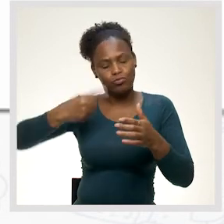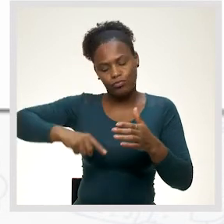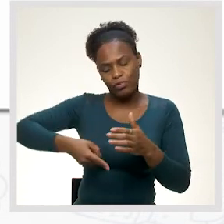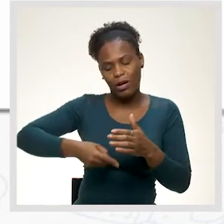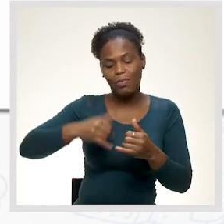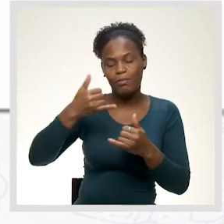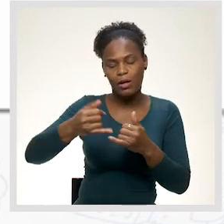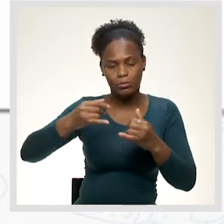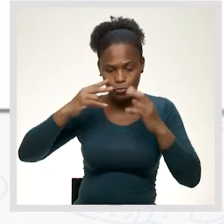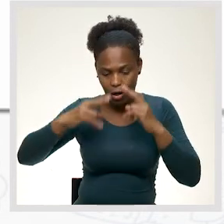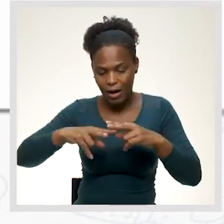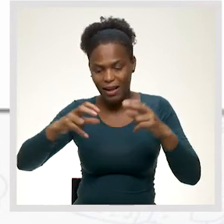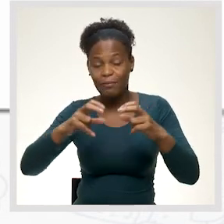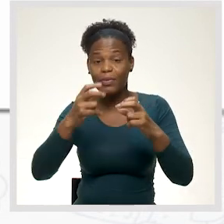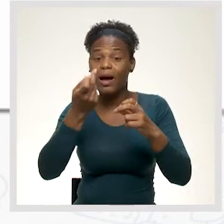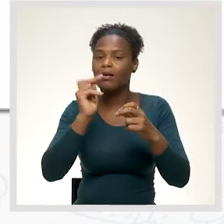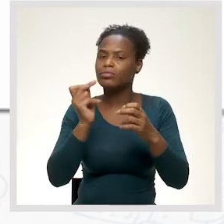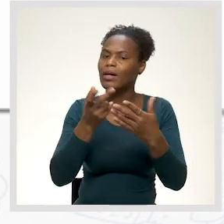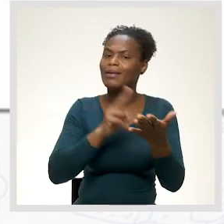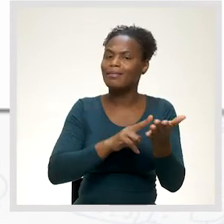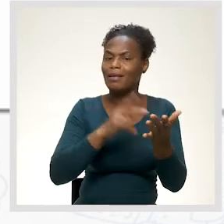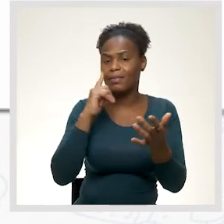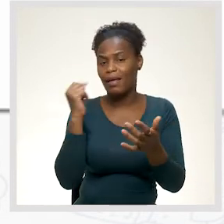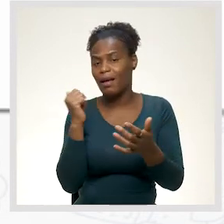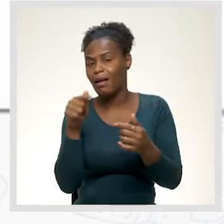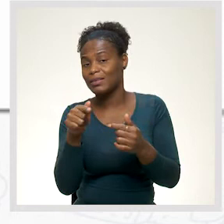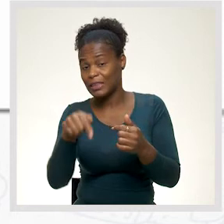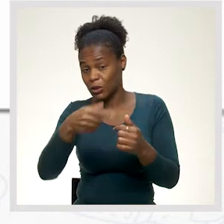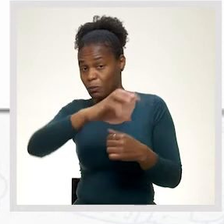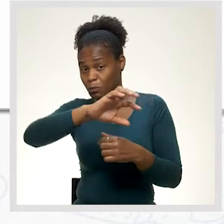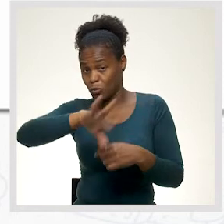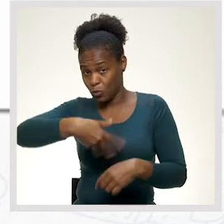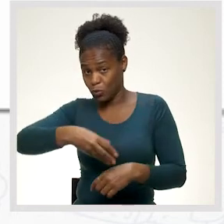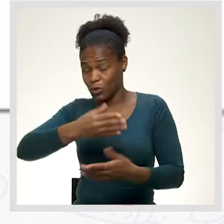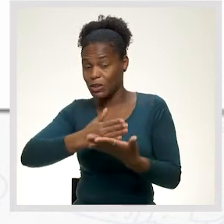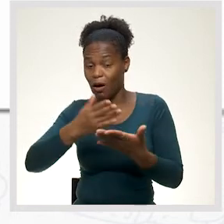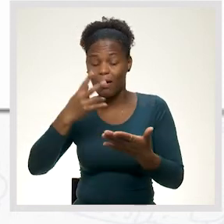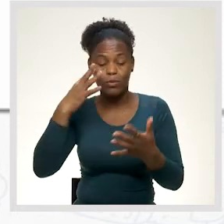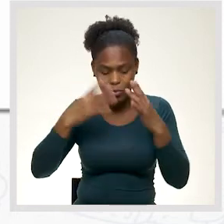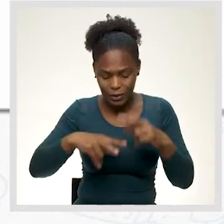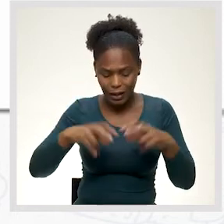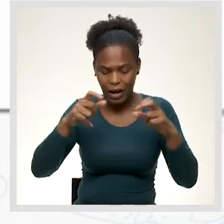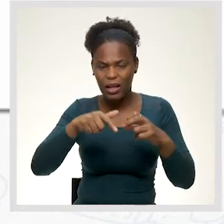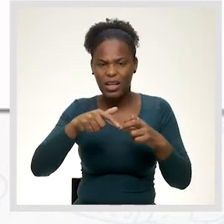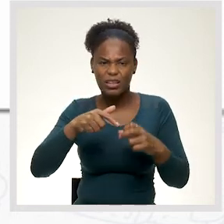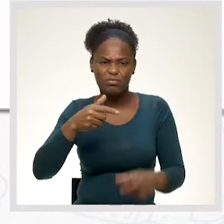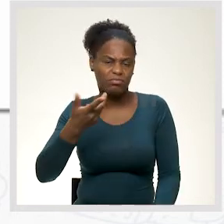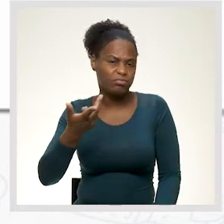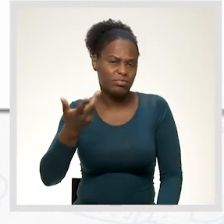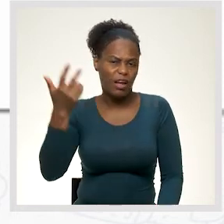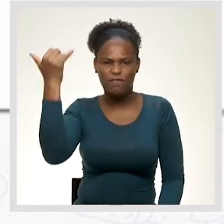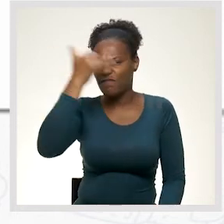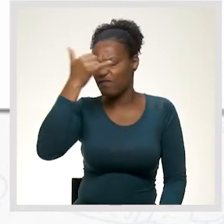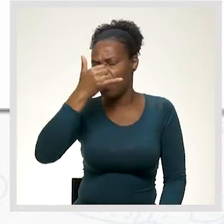de haver buscado por anos a realidade delas neste mundo, só encontrar aí hipocrisia, egoísmo